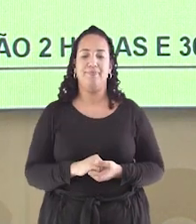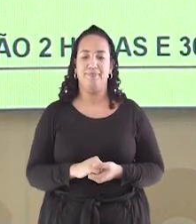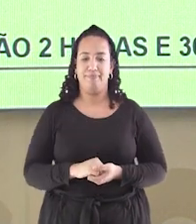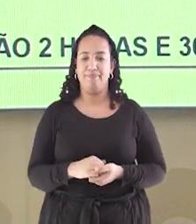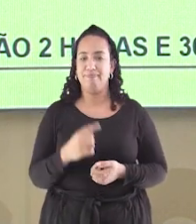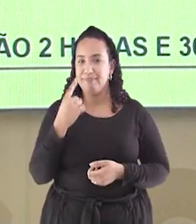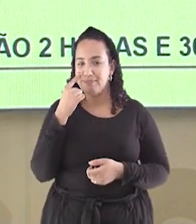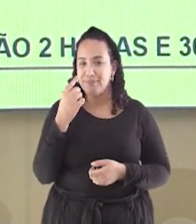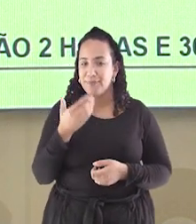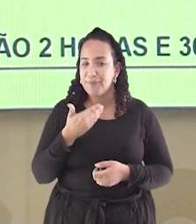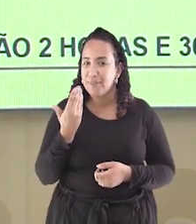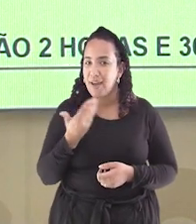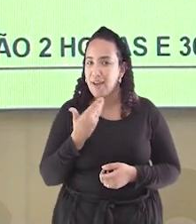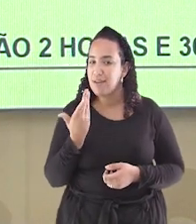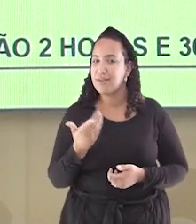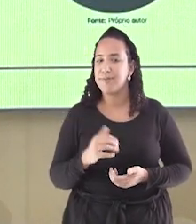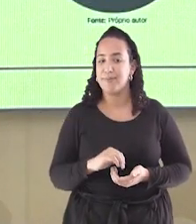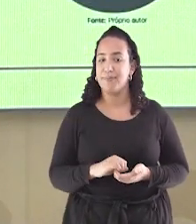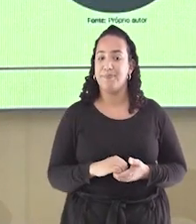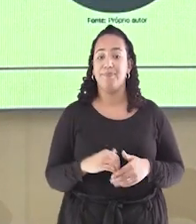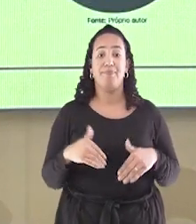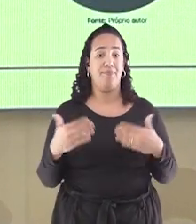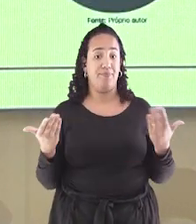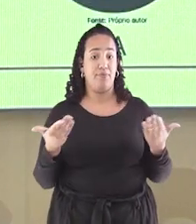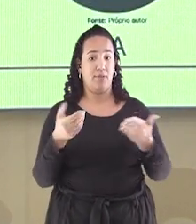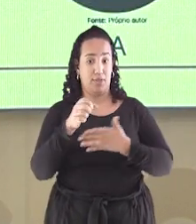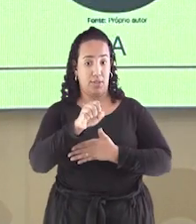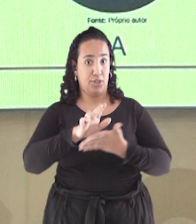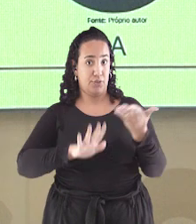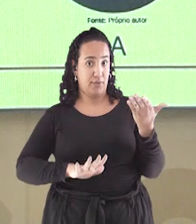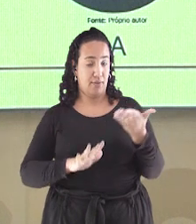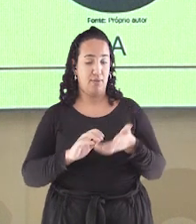Viu como é fácil? Vamos fazer uma atividade.